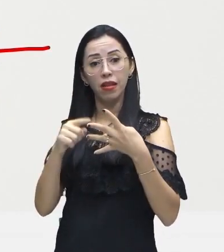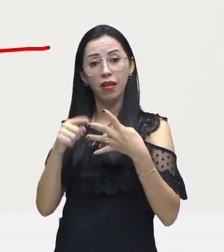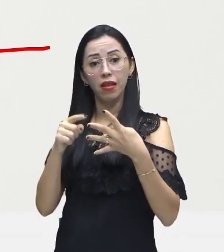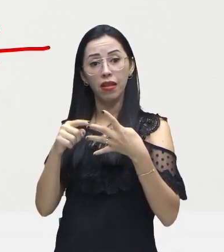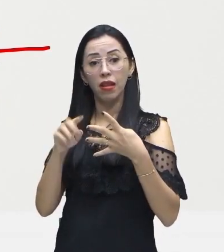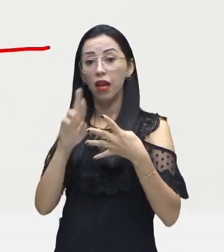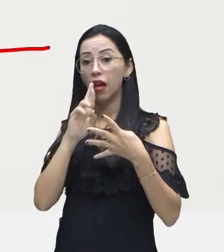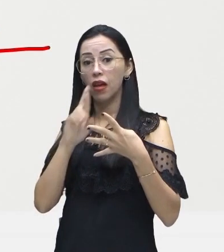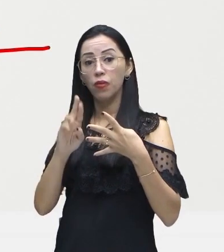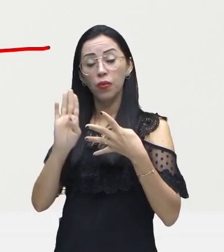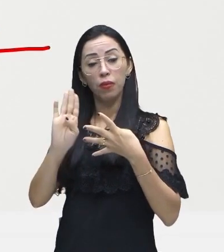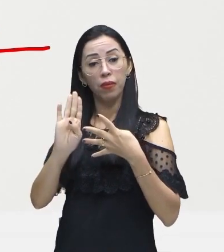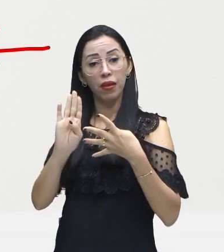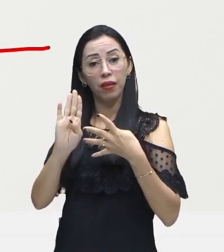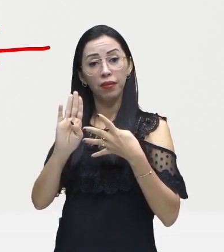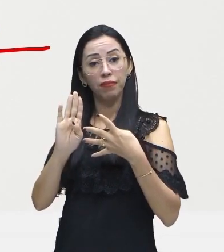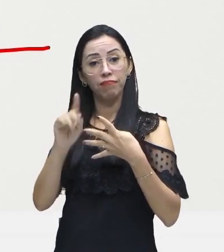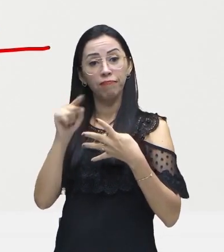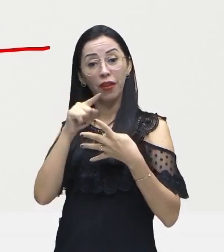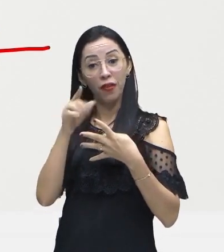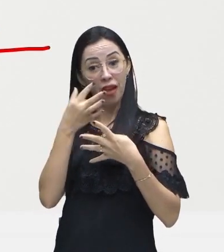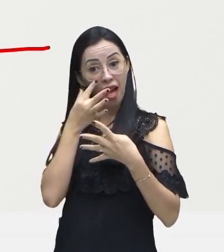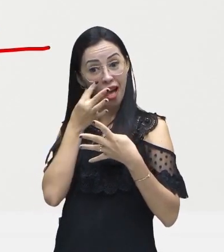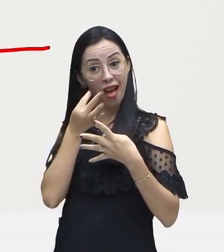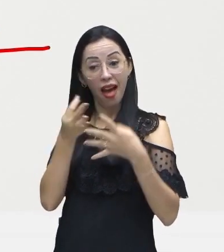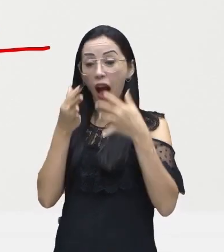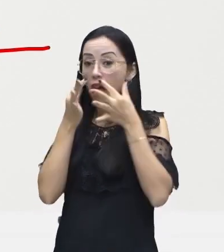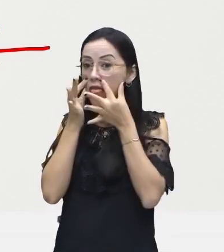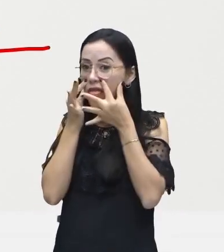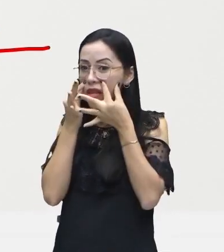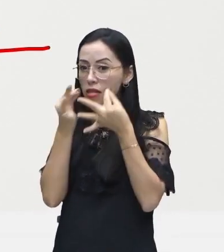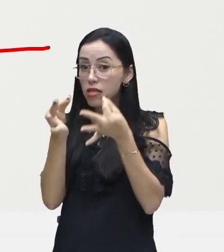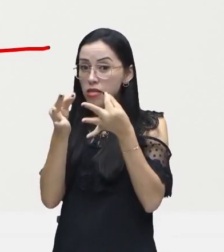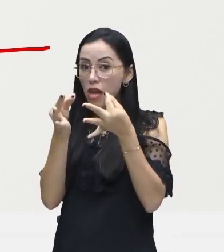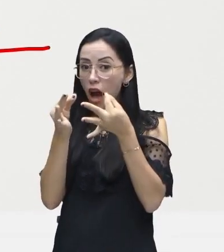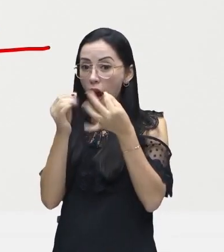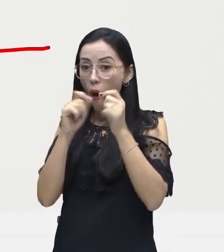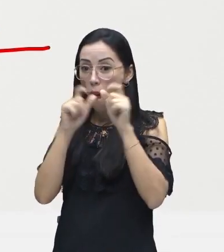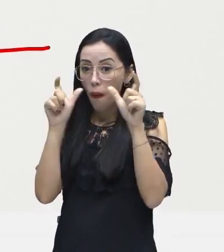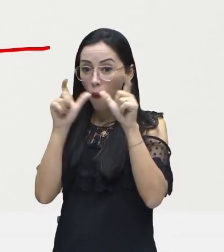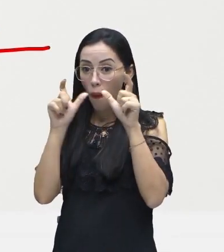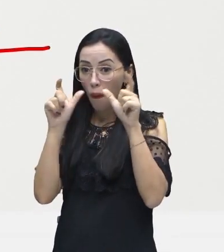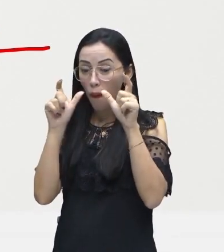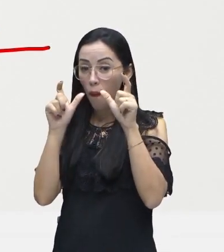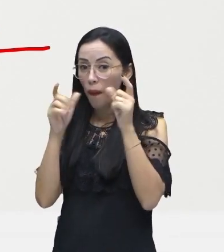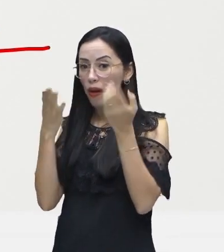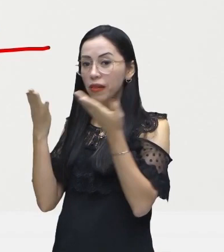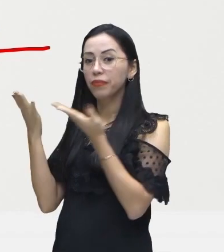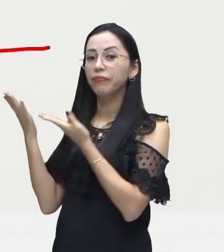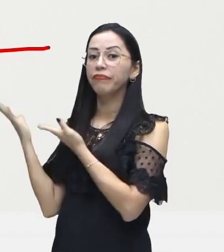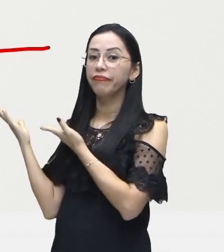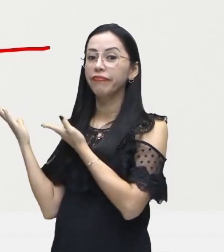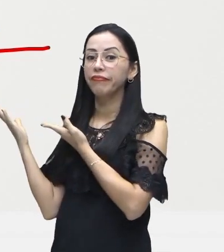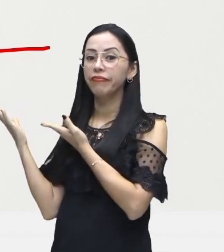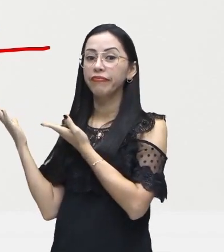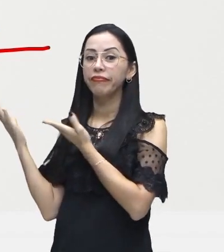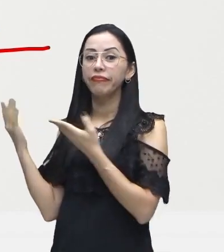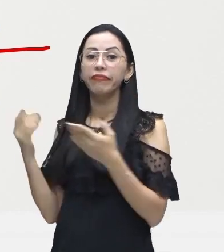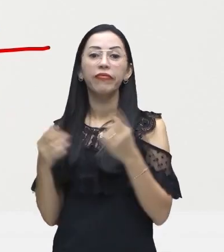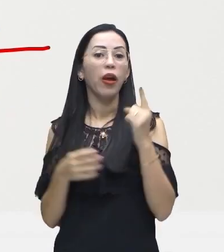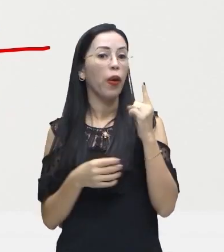aqui, ó. Fique de olho, olha o olho, fique de olho nessas medidas. Um bimestre é o